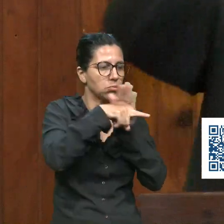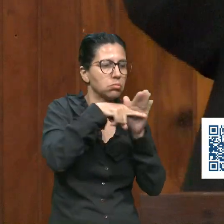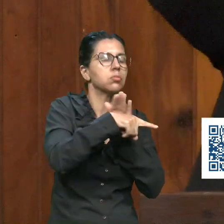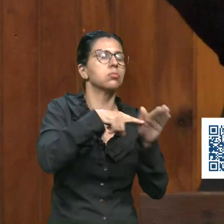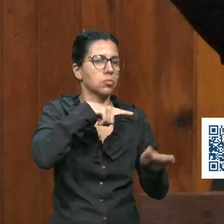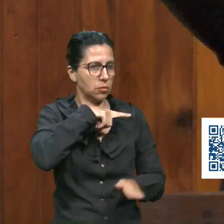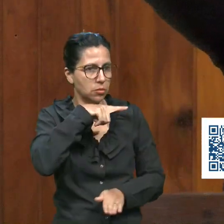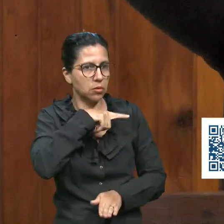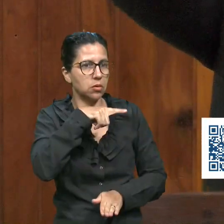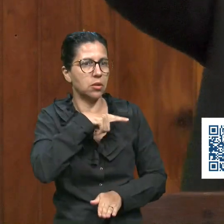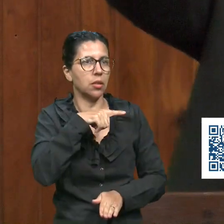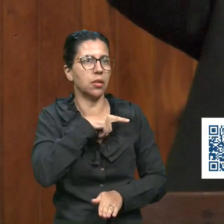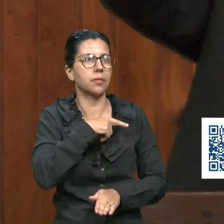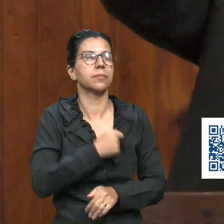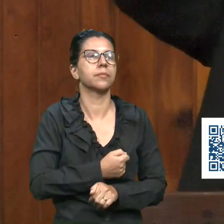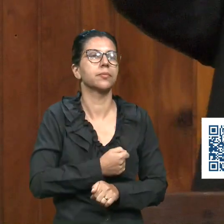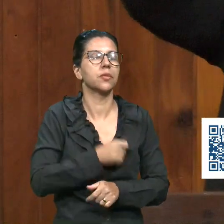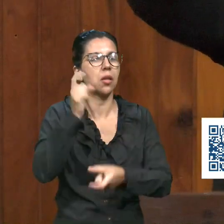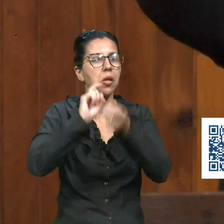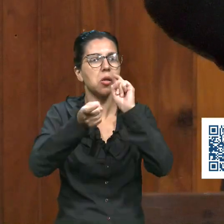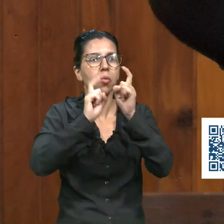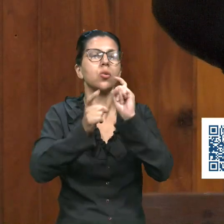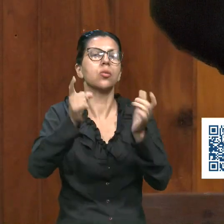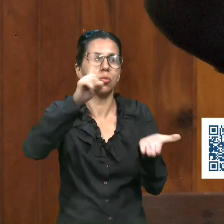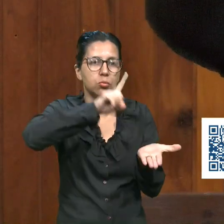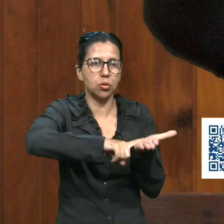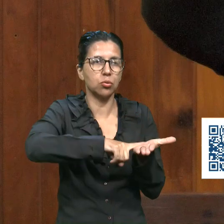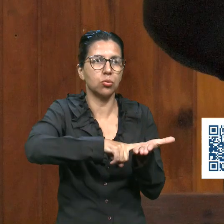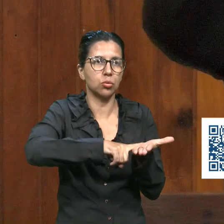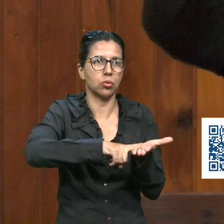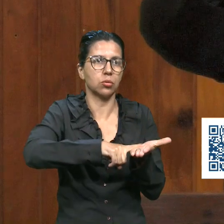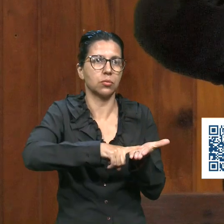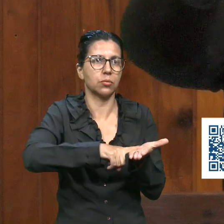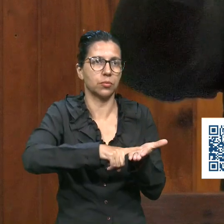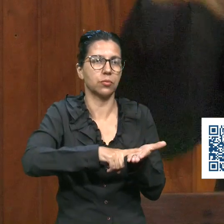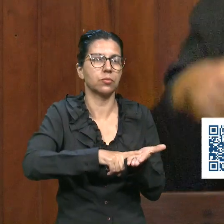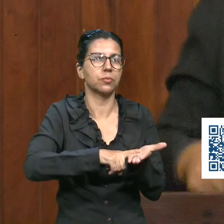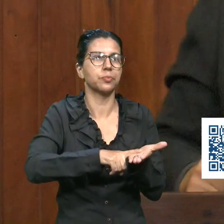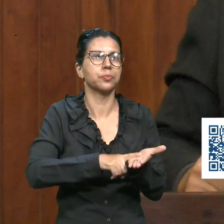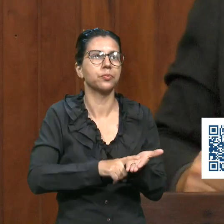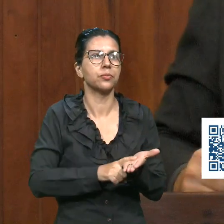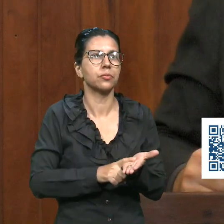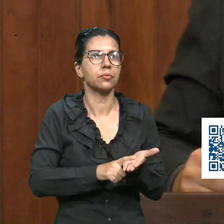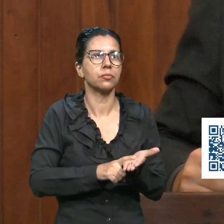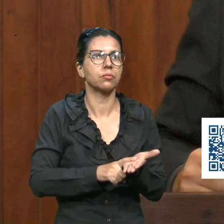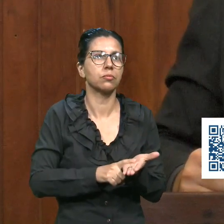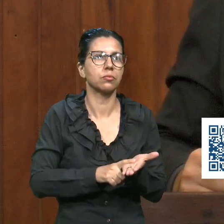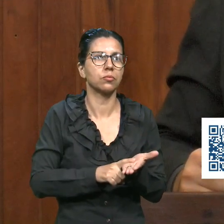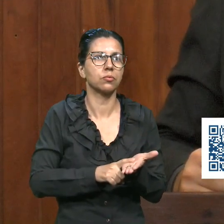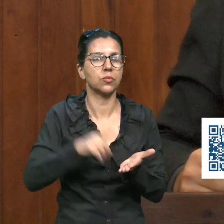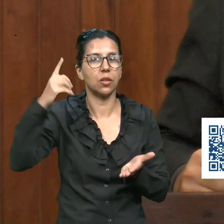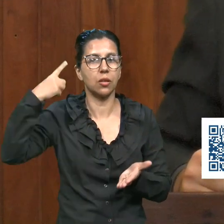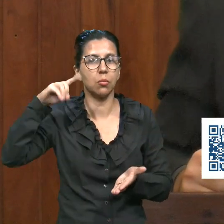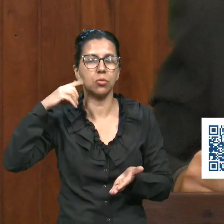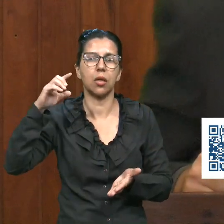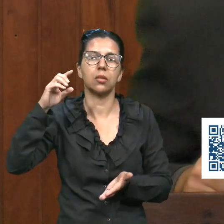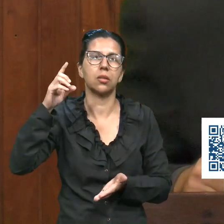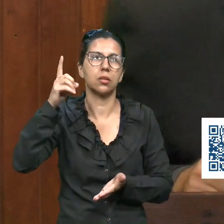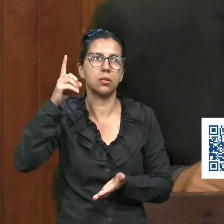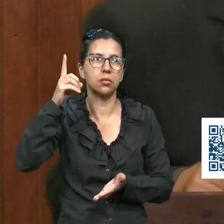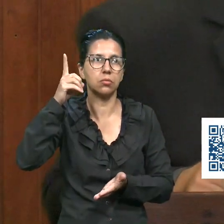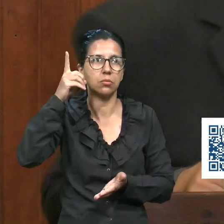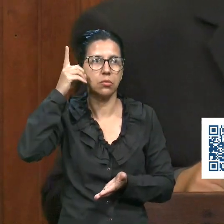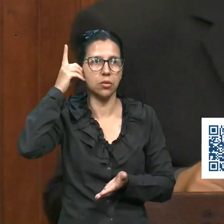e essa reunião que foi agendada nessa audiência pública aqui, e a deputada Dani entrou por